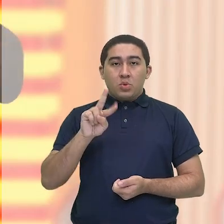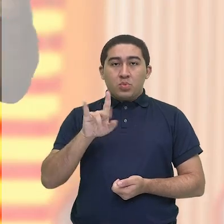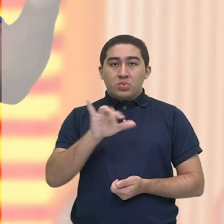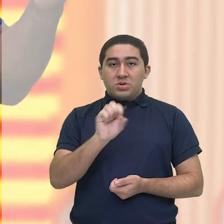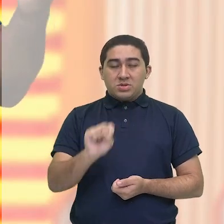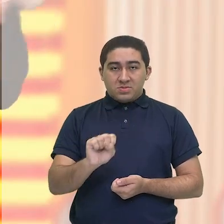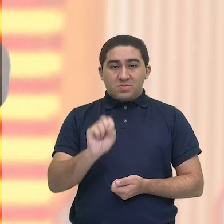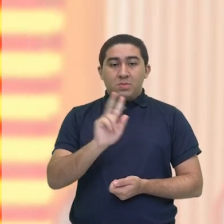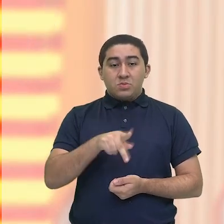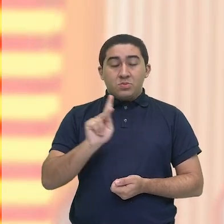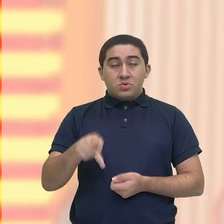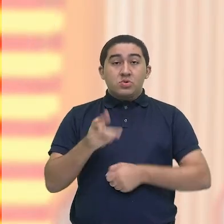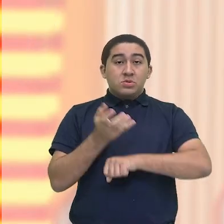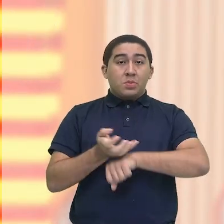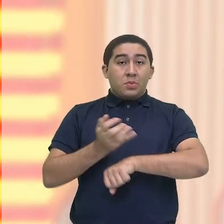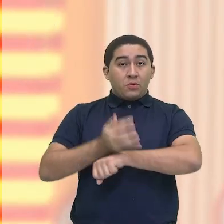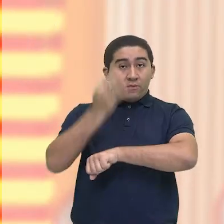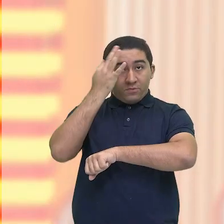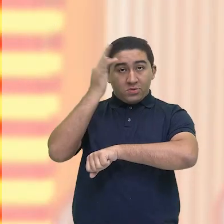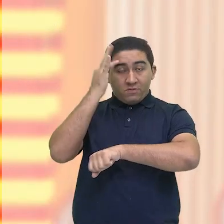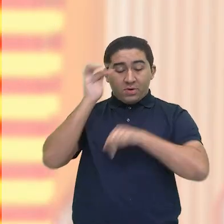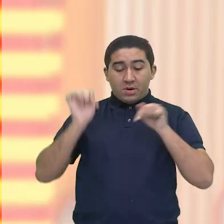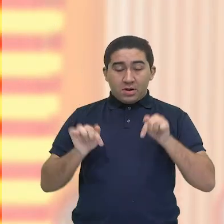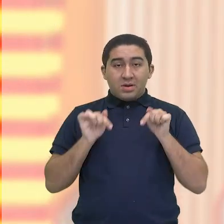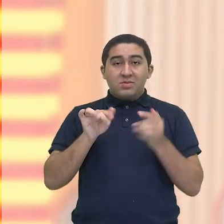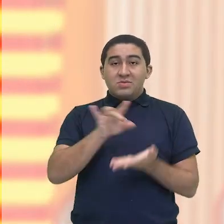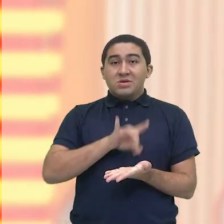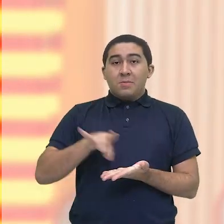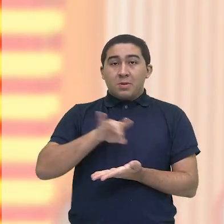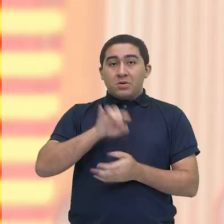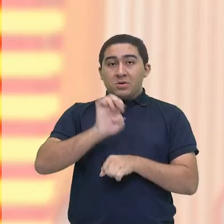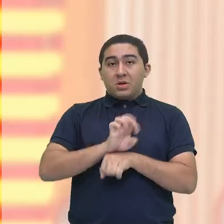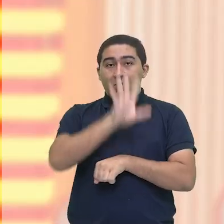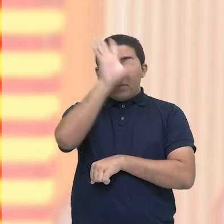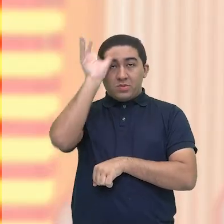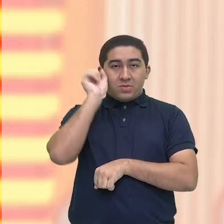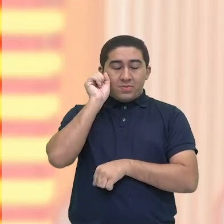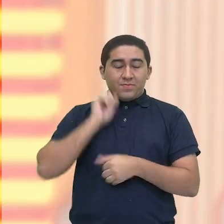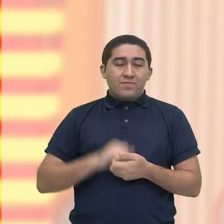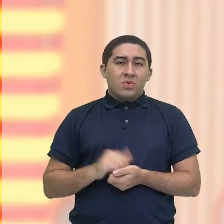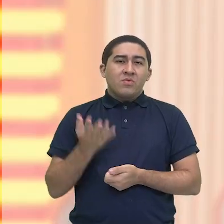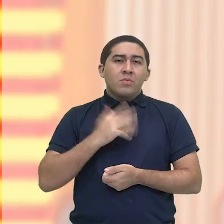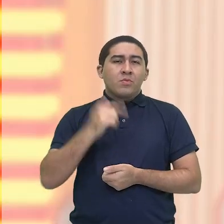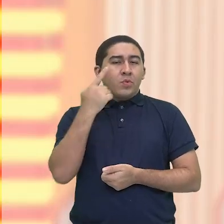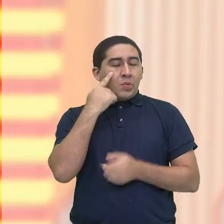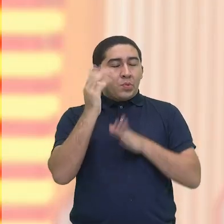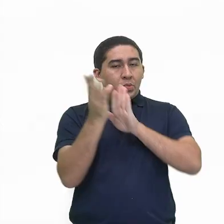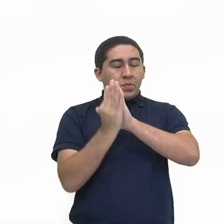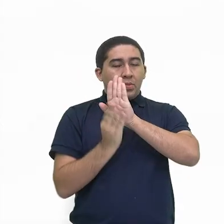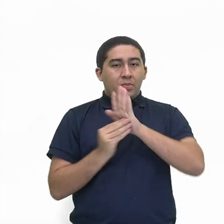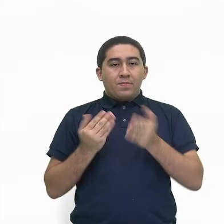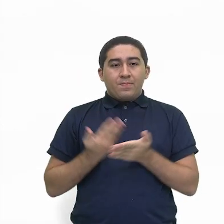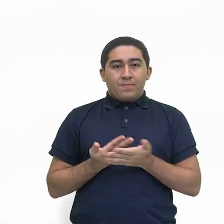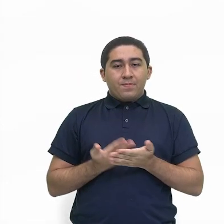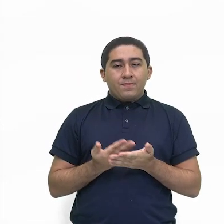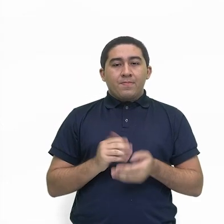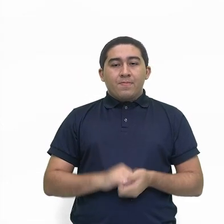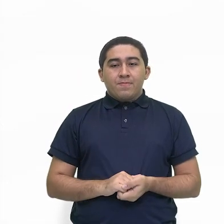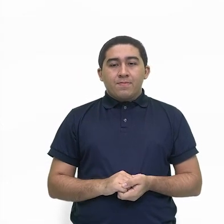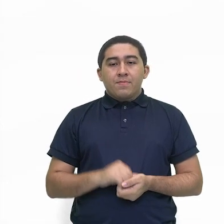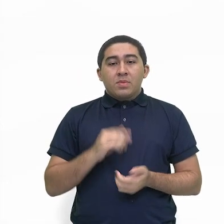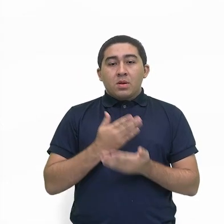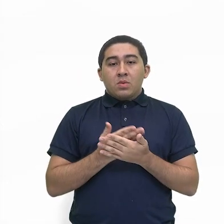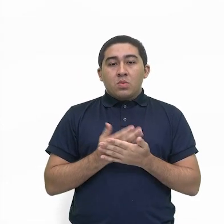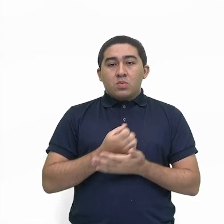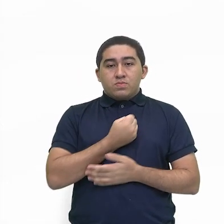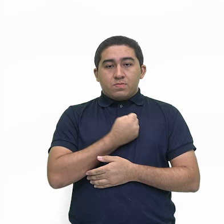professor de filosofia aqui do Centro de Mídias de Educação do Amazonas. Vamos acompanhar o conteúdo dessa aula. Nós estamos aqui então na aula de